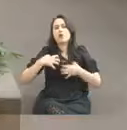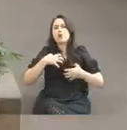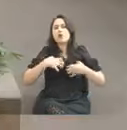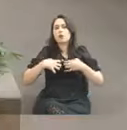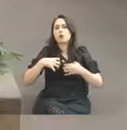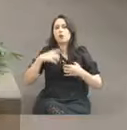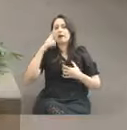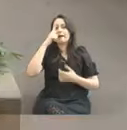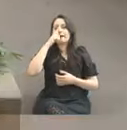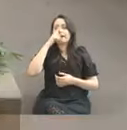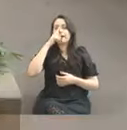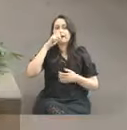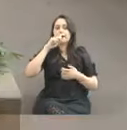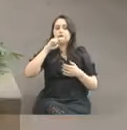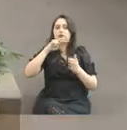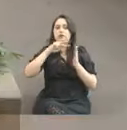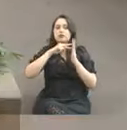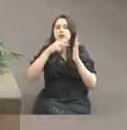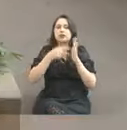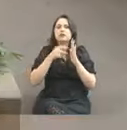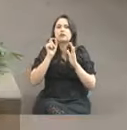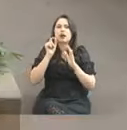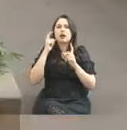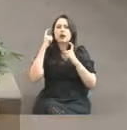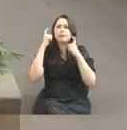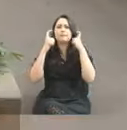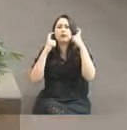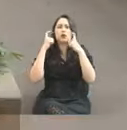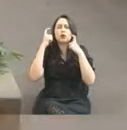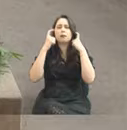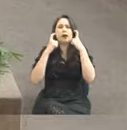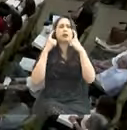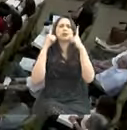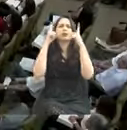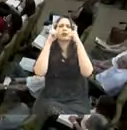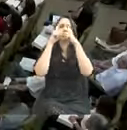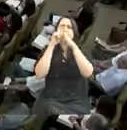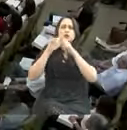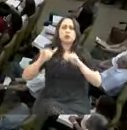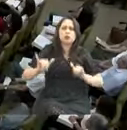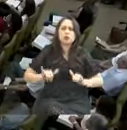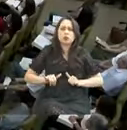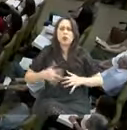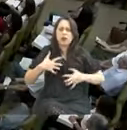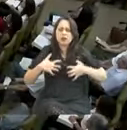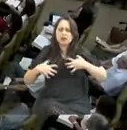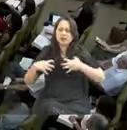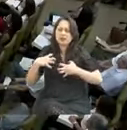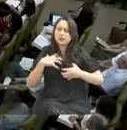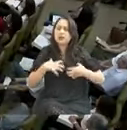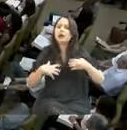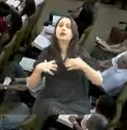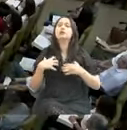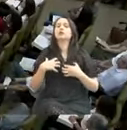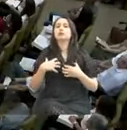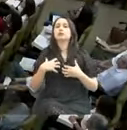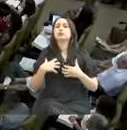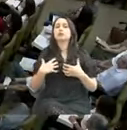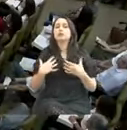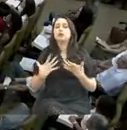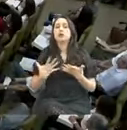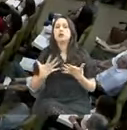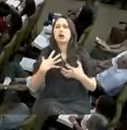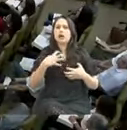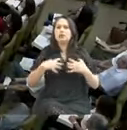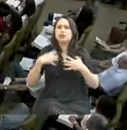fardos. Então essa noite aqui em Campina, Deus está dizendo: joga para mim isso. Joga a tua